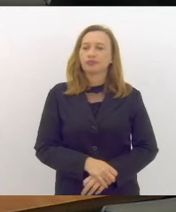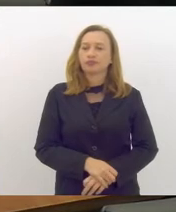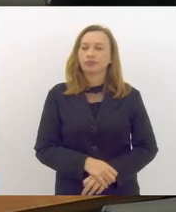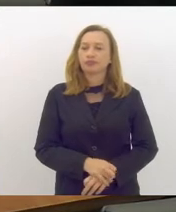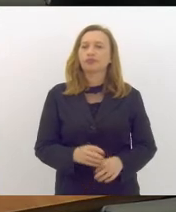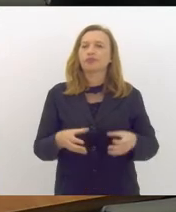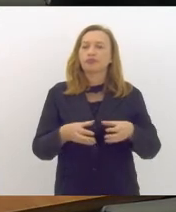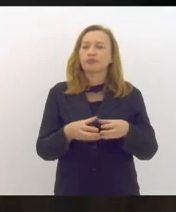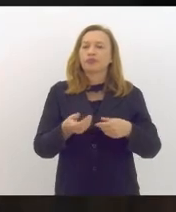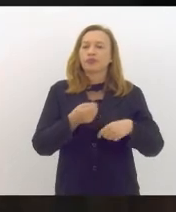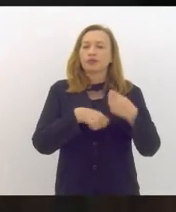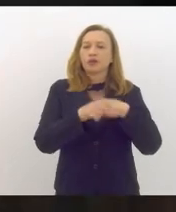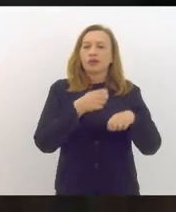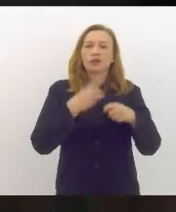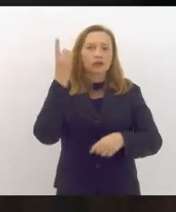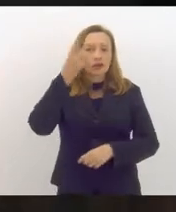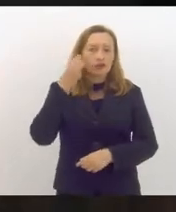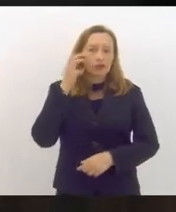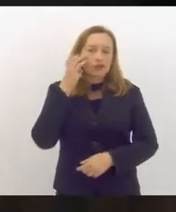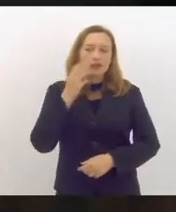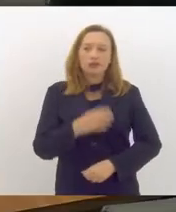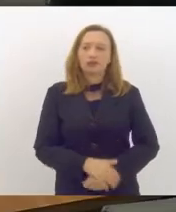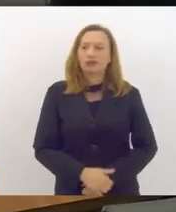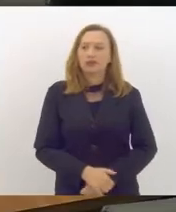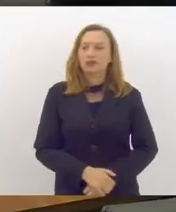Pela Comissão de Economia, deputado Valdeque Carneiro.